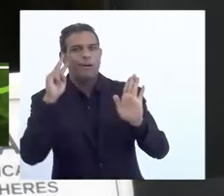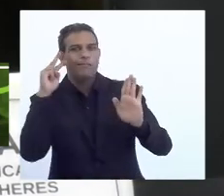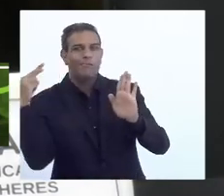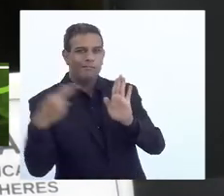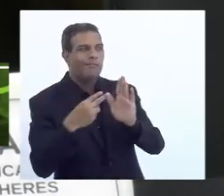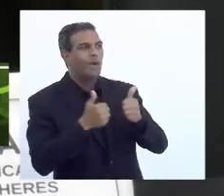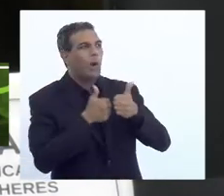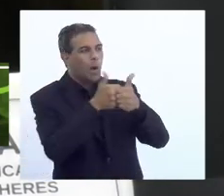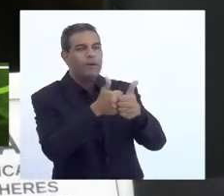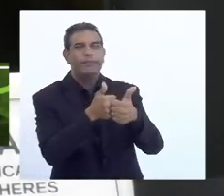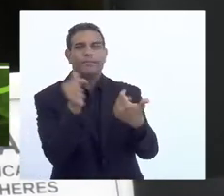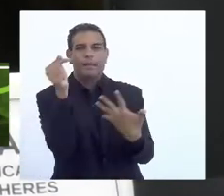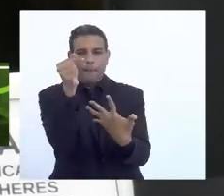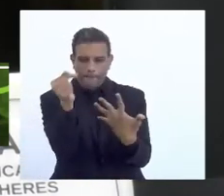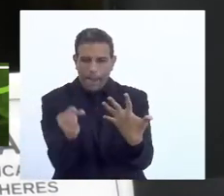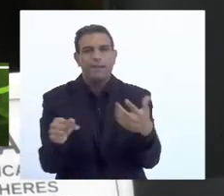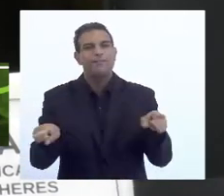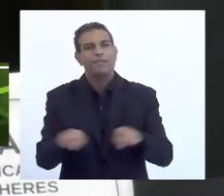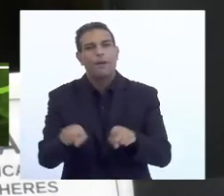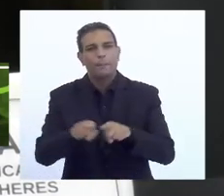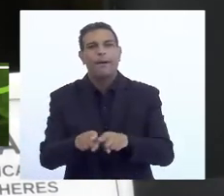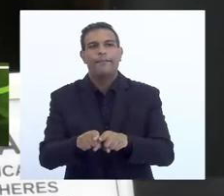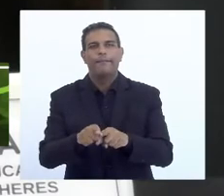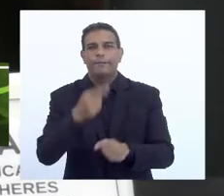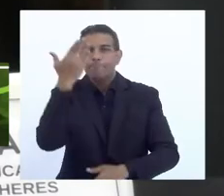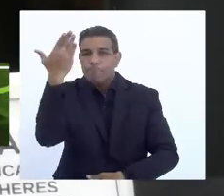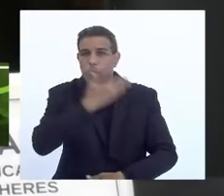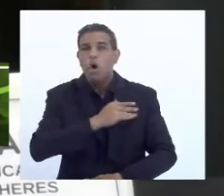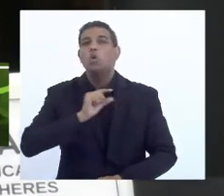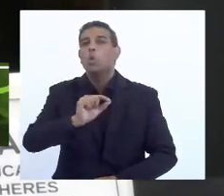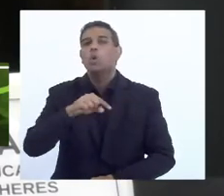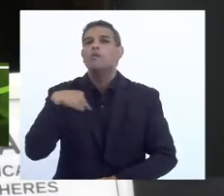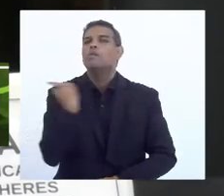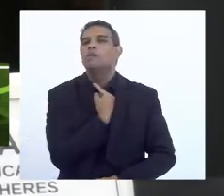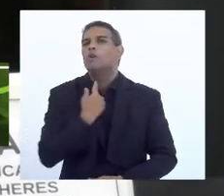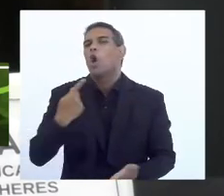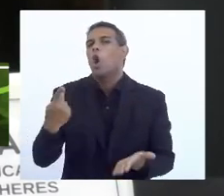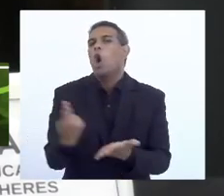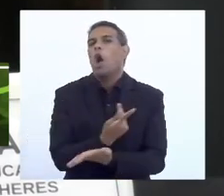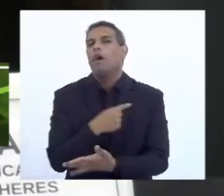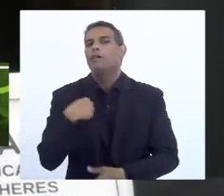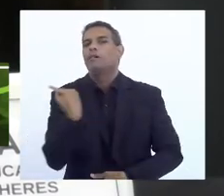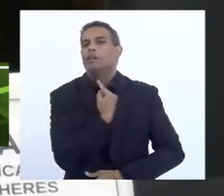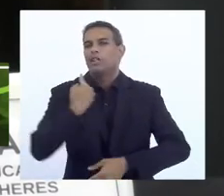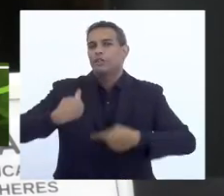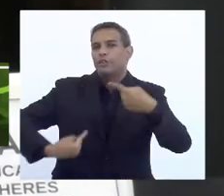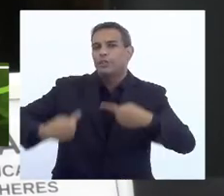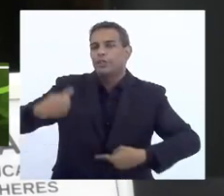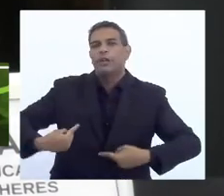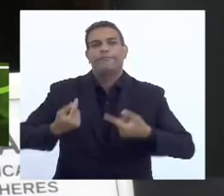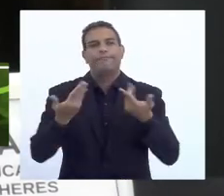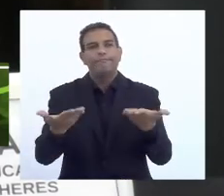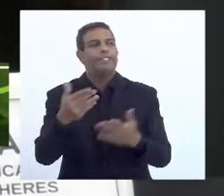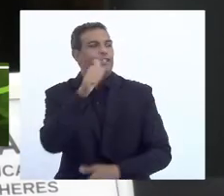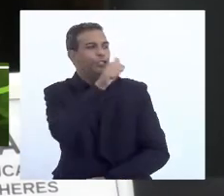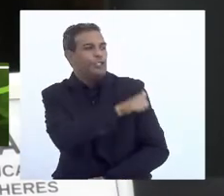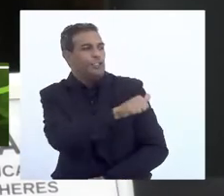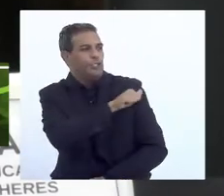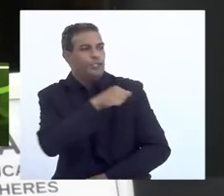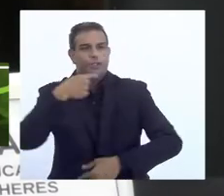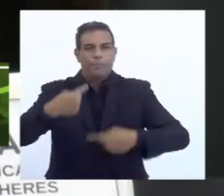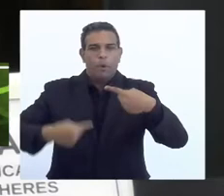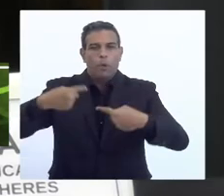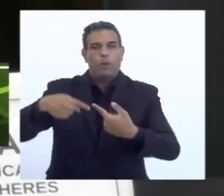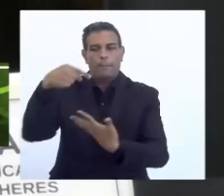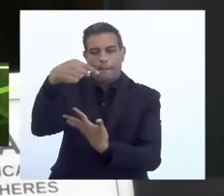justamente estar trazendo, né, evidenciando o que está acontecendo na nossa cidade do Rio de Janeiro nessa participação política